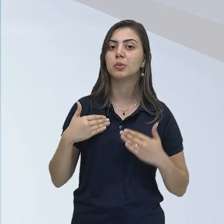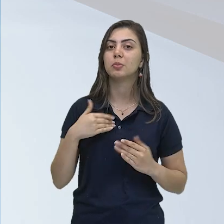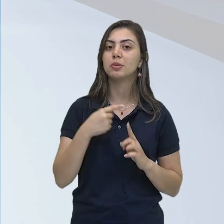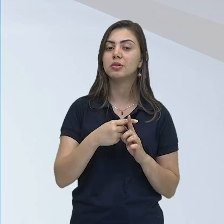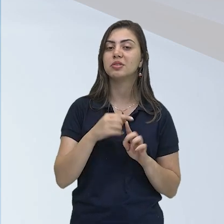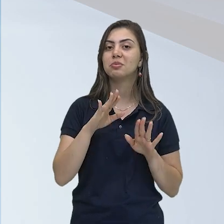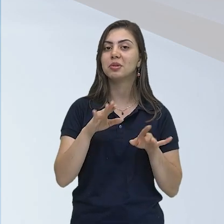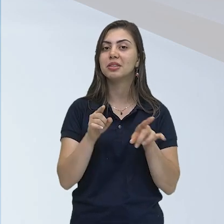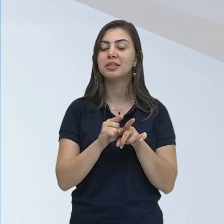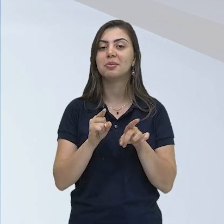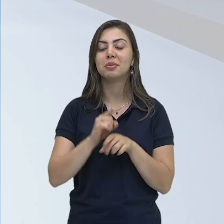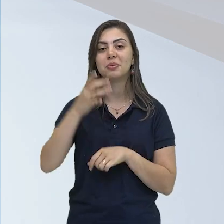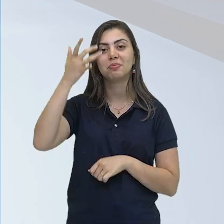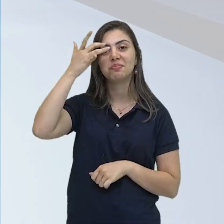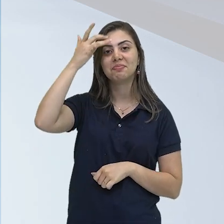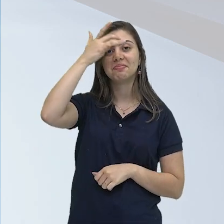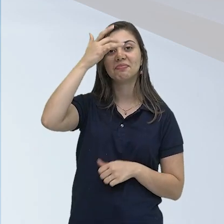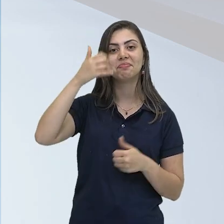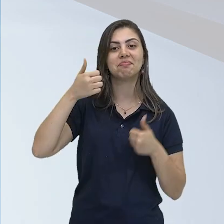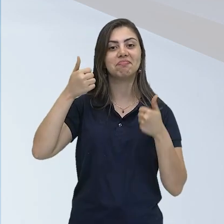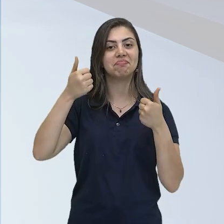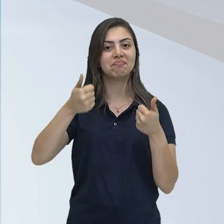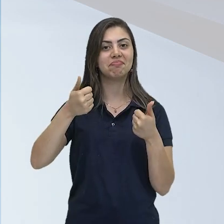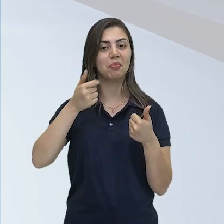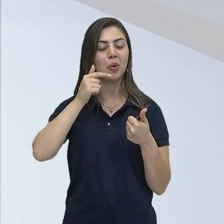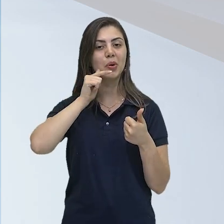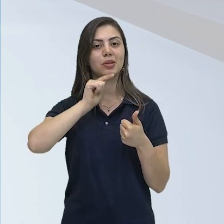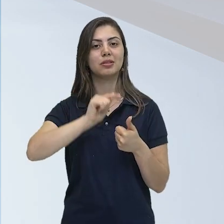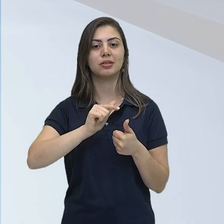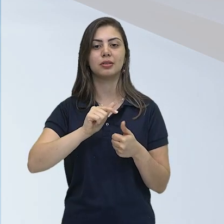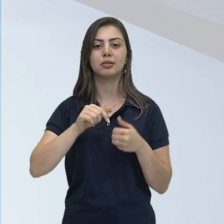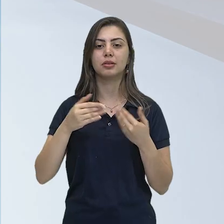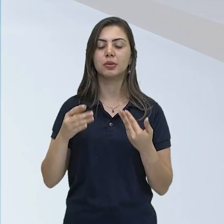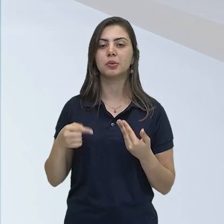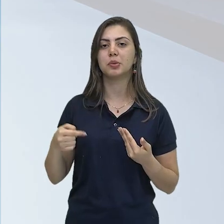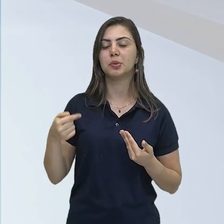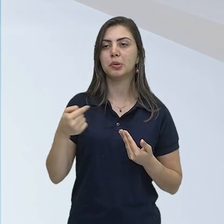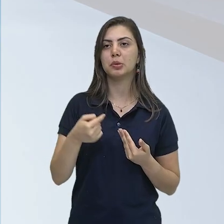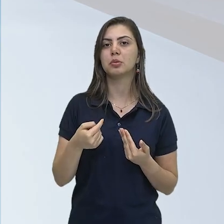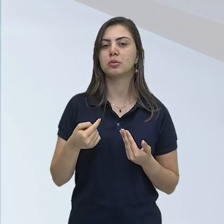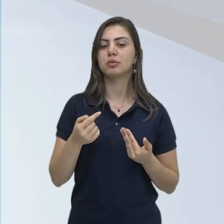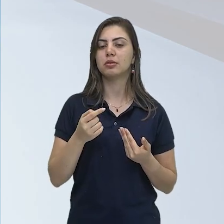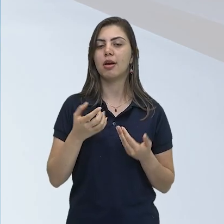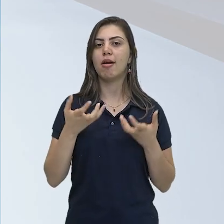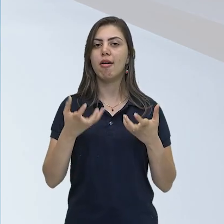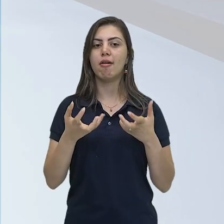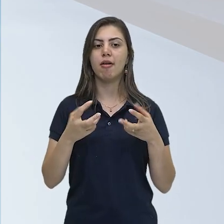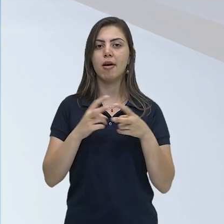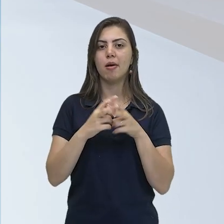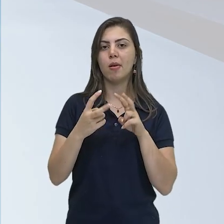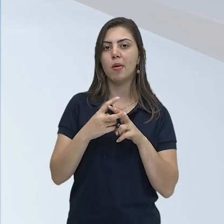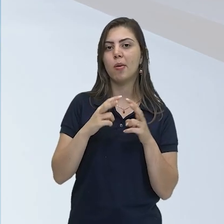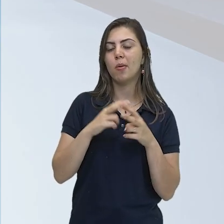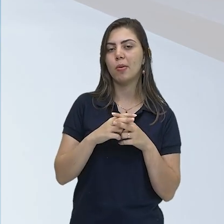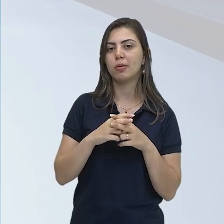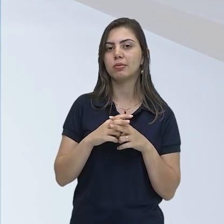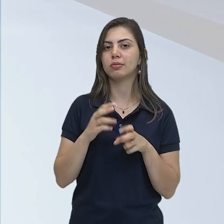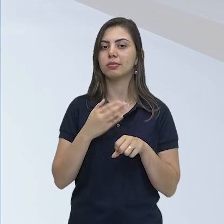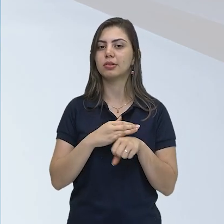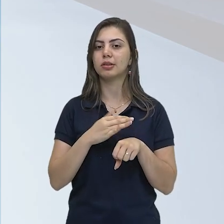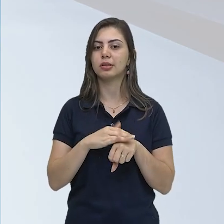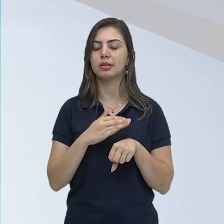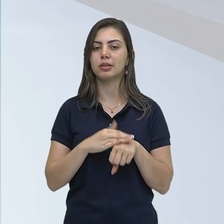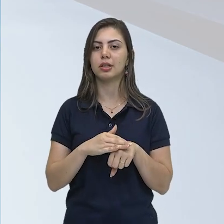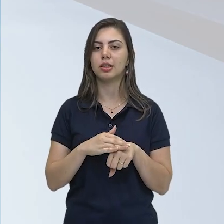os benefícios mentais, os psicológicos. Quando a gente se propõe, né, a fazer uma luta, a praticar, nós não